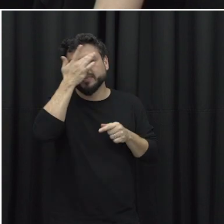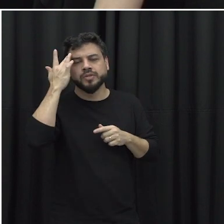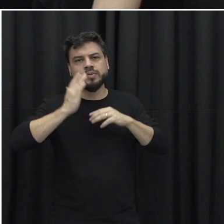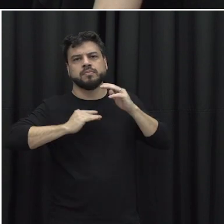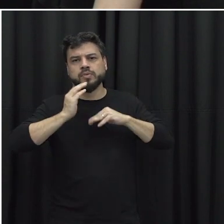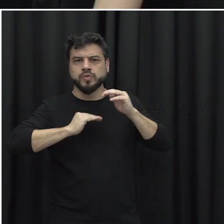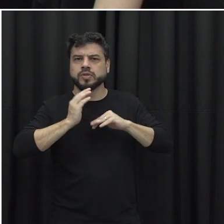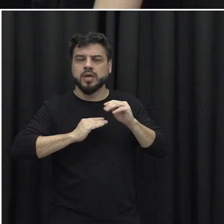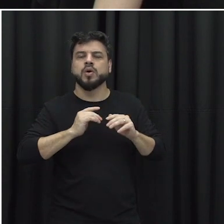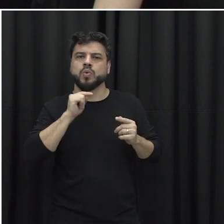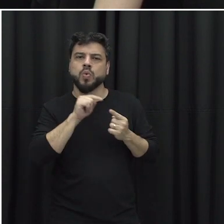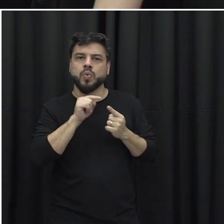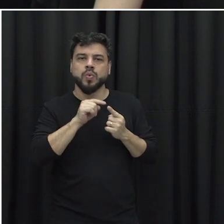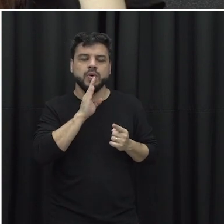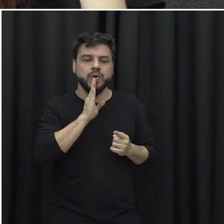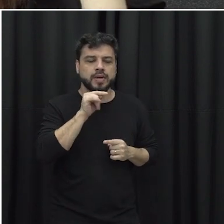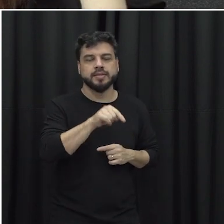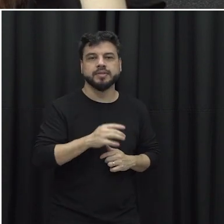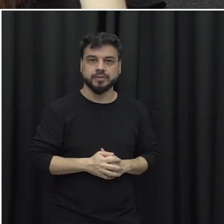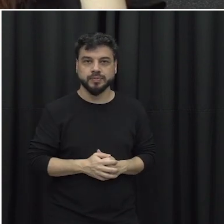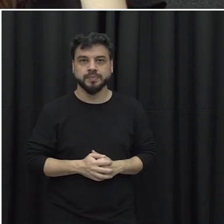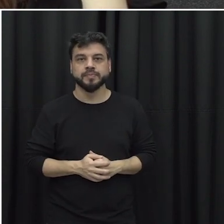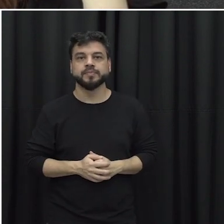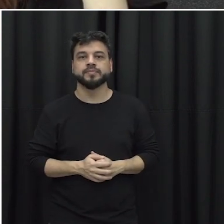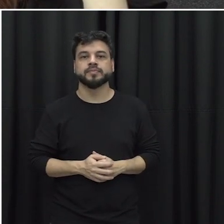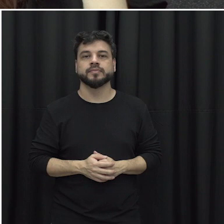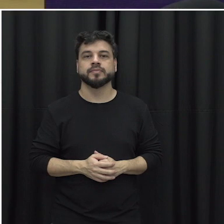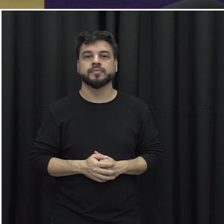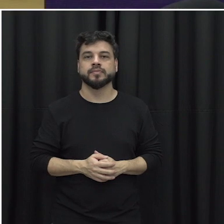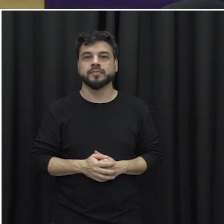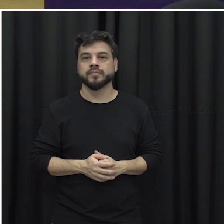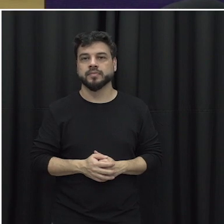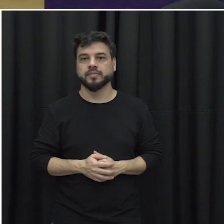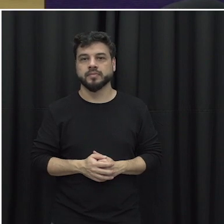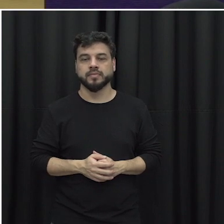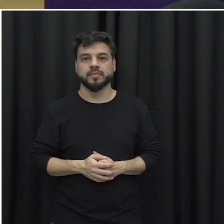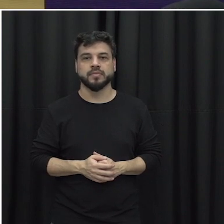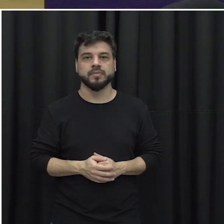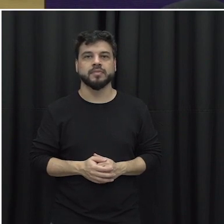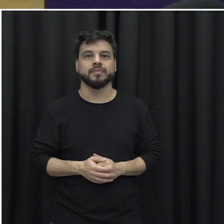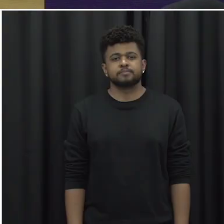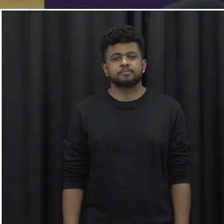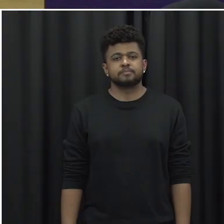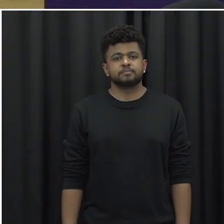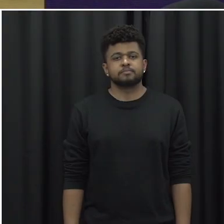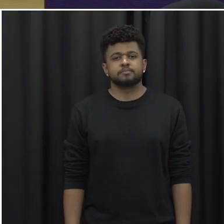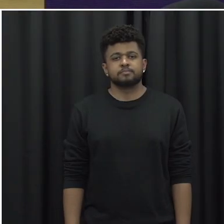fazendo. E para participar de algum projeto de estudo aqui na Unila, essas pessoas, como é que funciona?